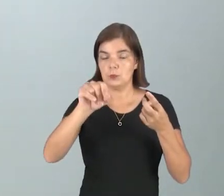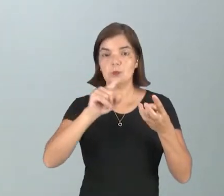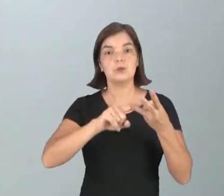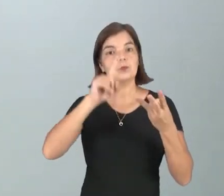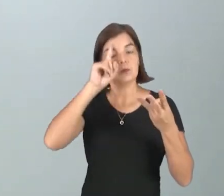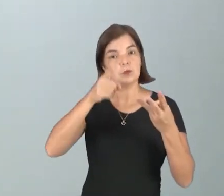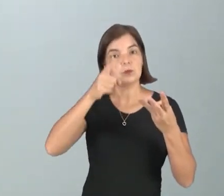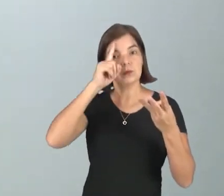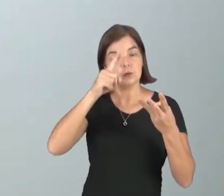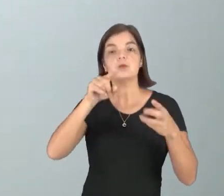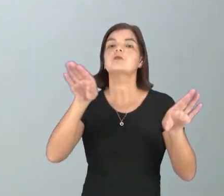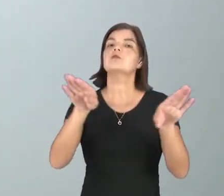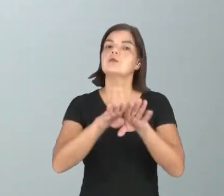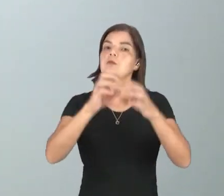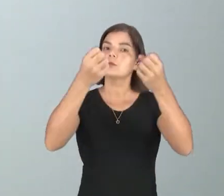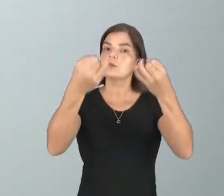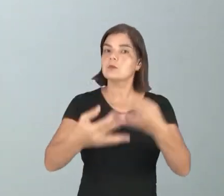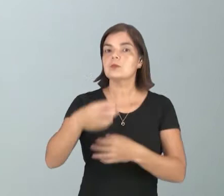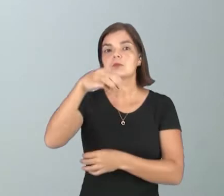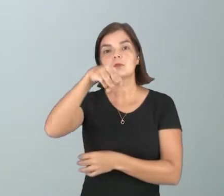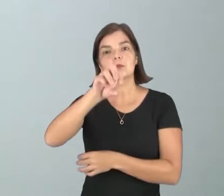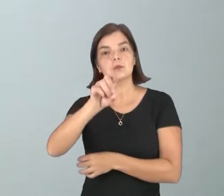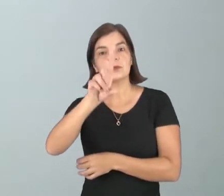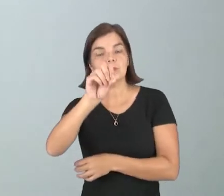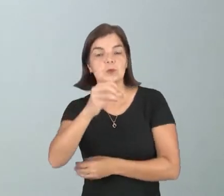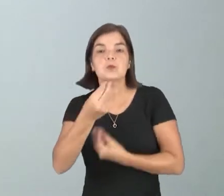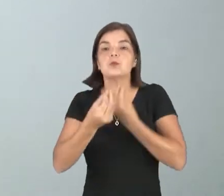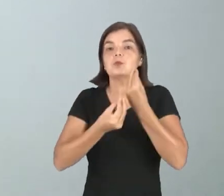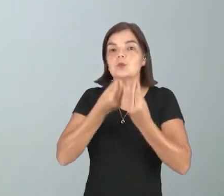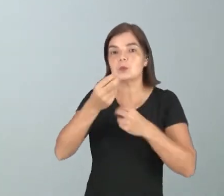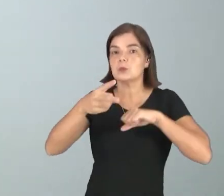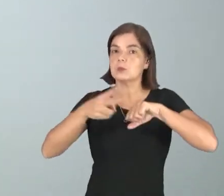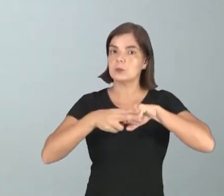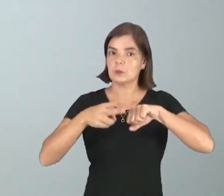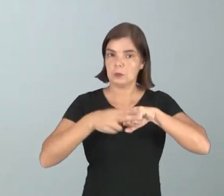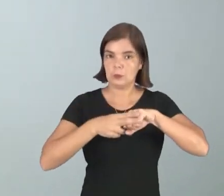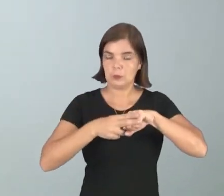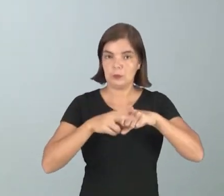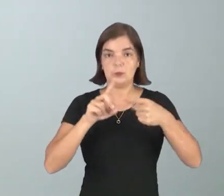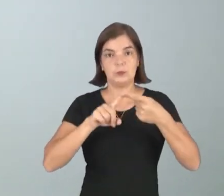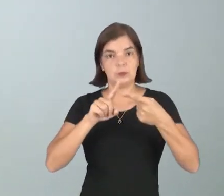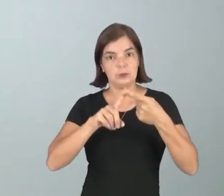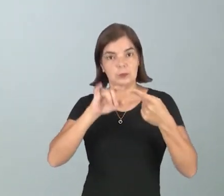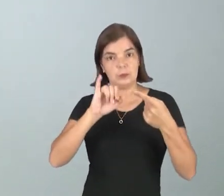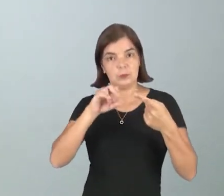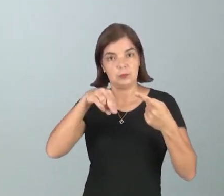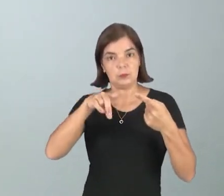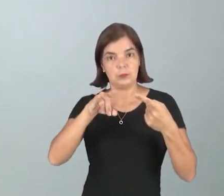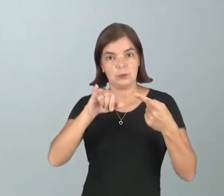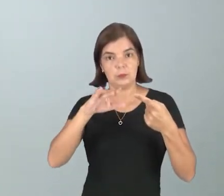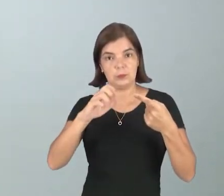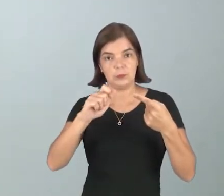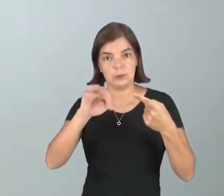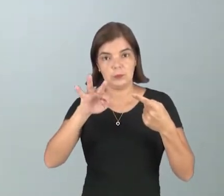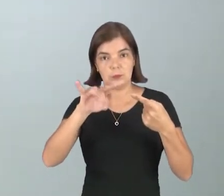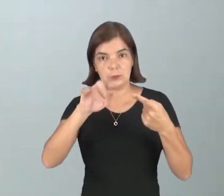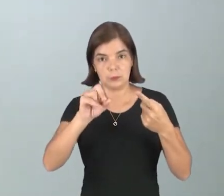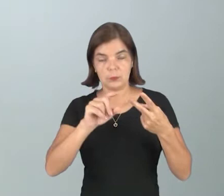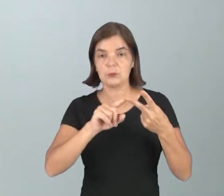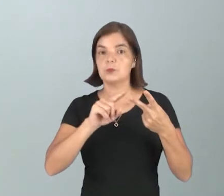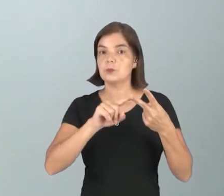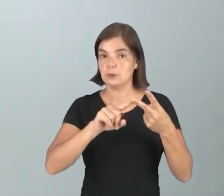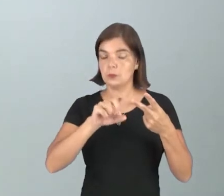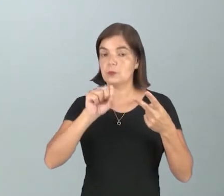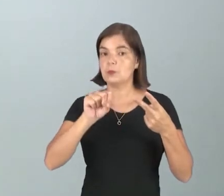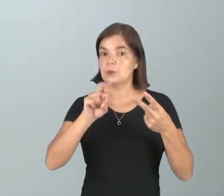de modo que nós vamos falar hoje tá os modos do verbo indicativo subjuntivo e imperativo o que